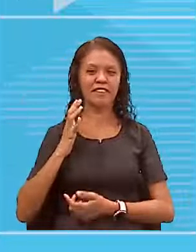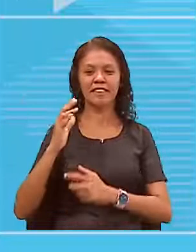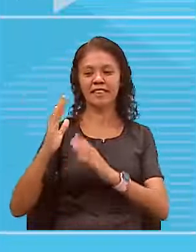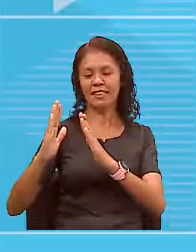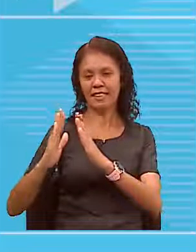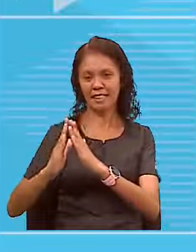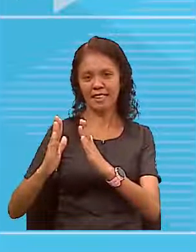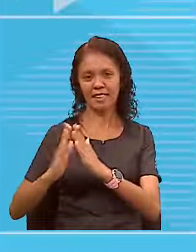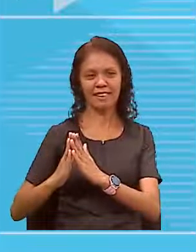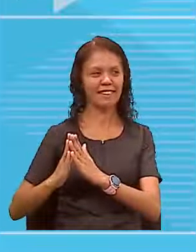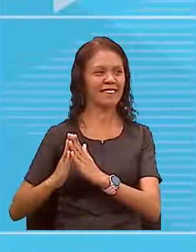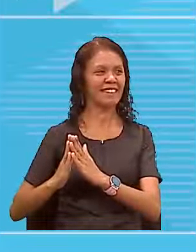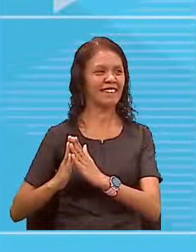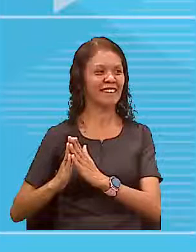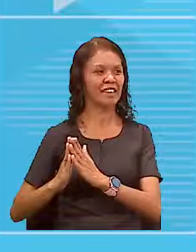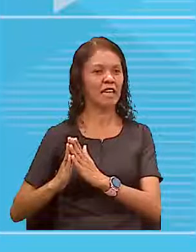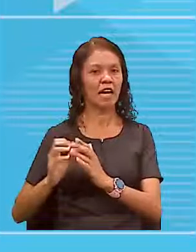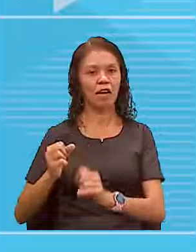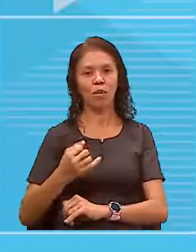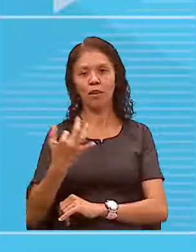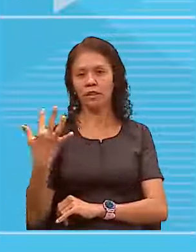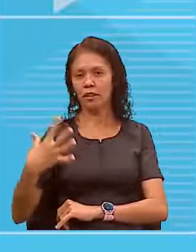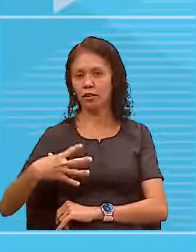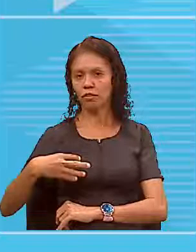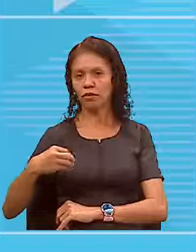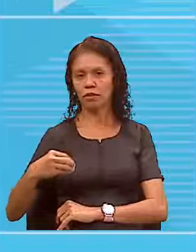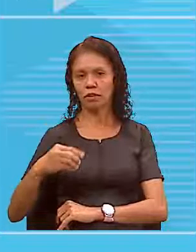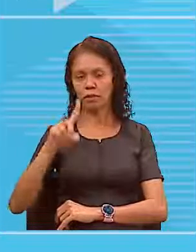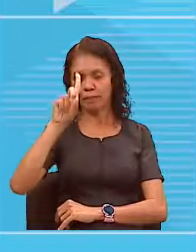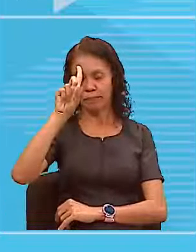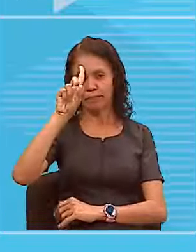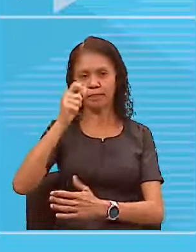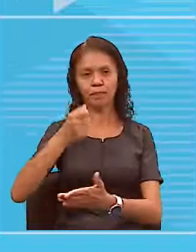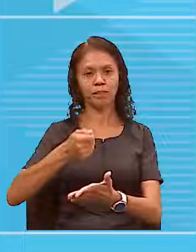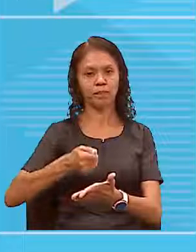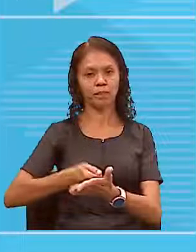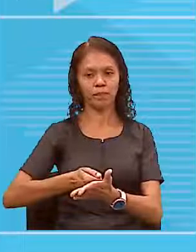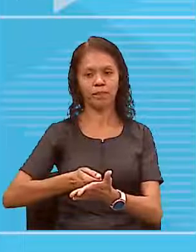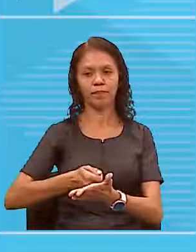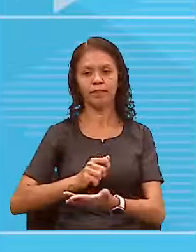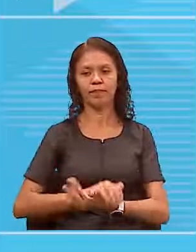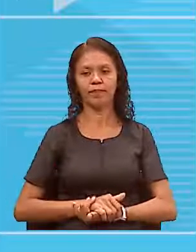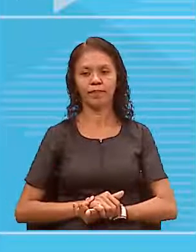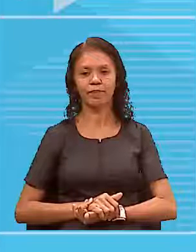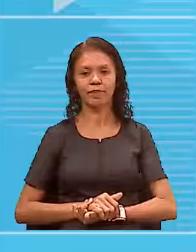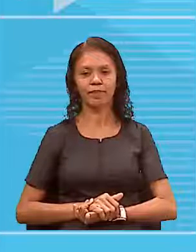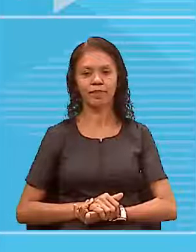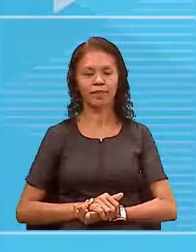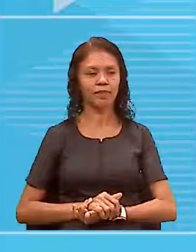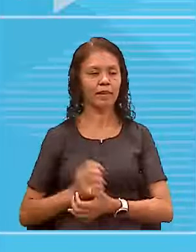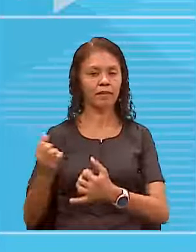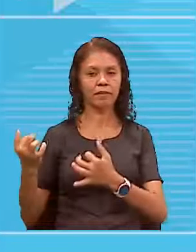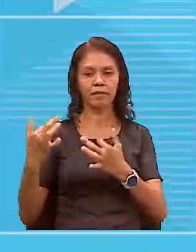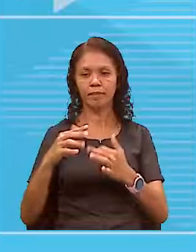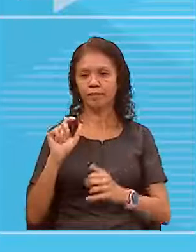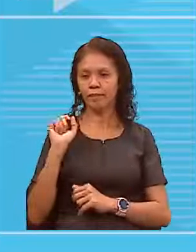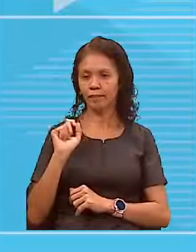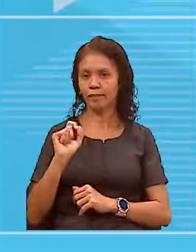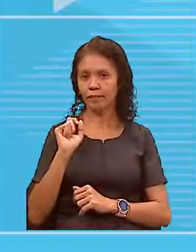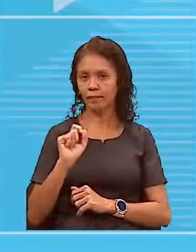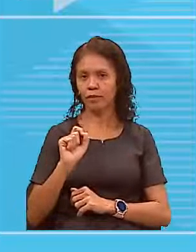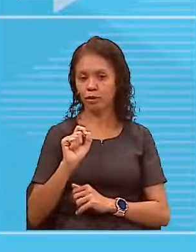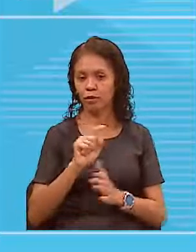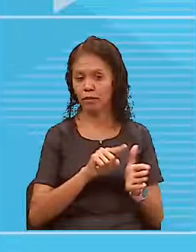de número de filhos para que eu possa tomar uma decisão. Presta atenção, Adriana. O que foi que eu falei? Eu estou fazendo levantamento de